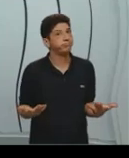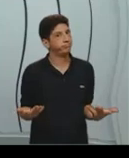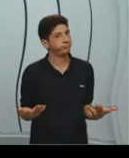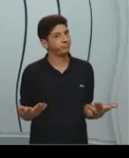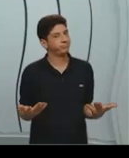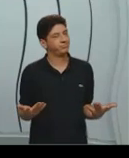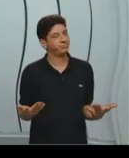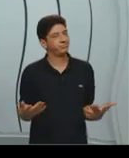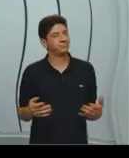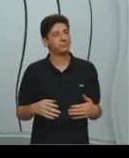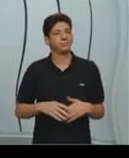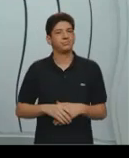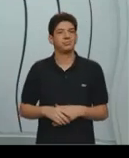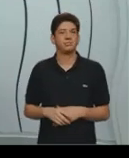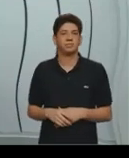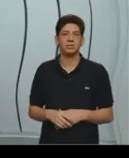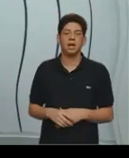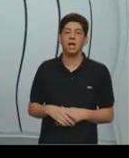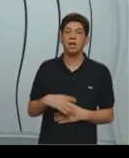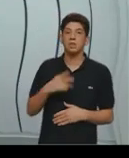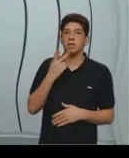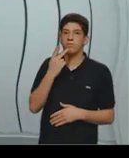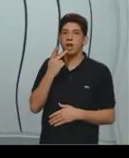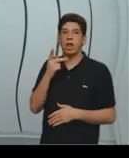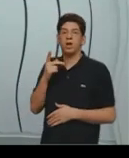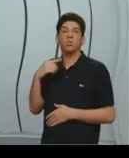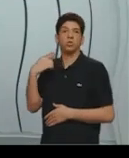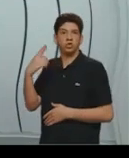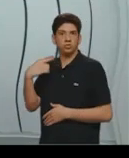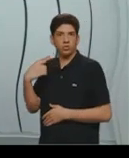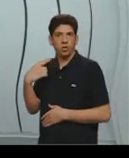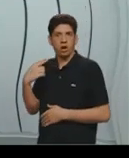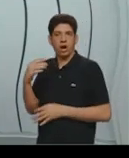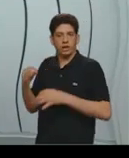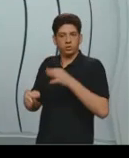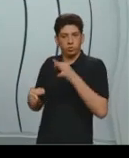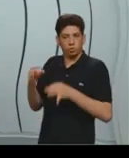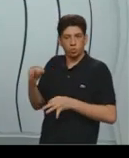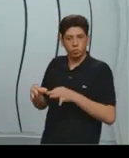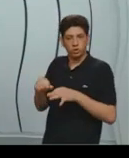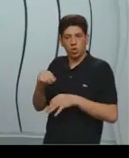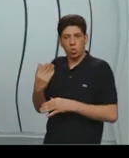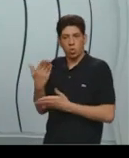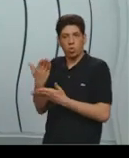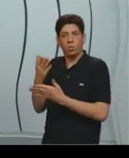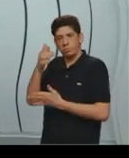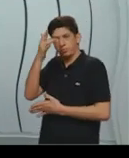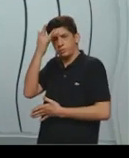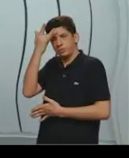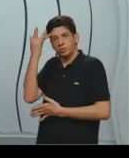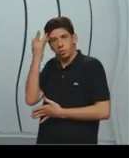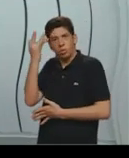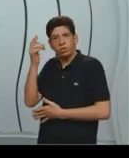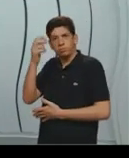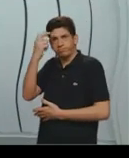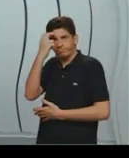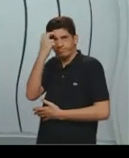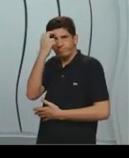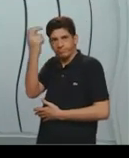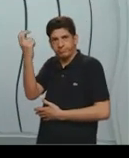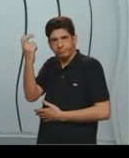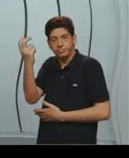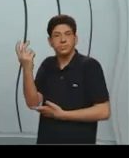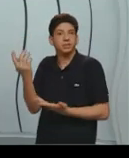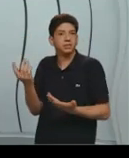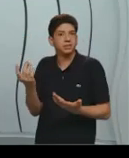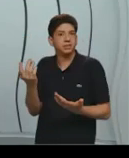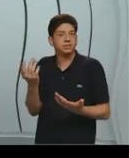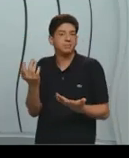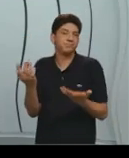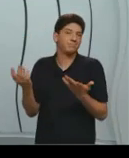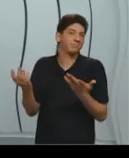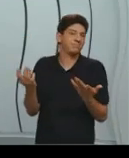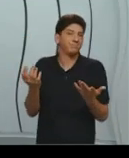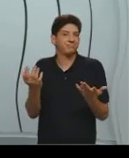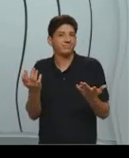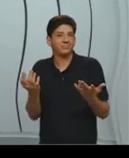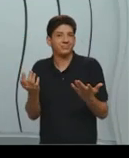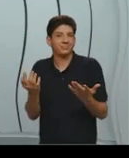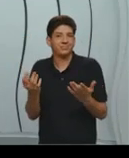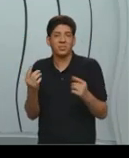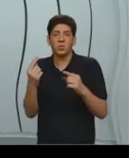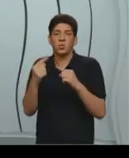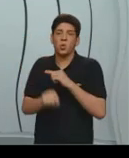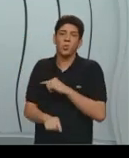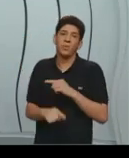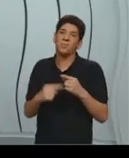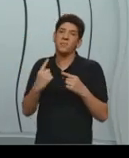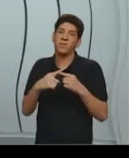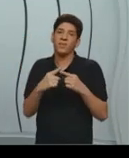geralmente as pessoas falam, você está falando com o advogado e juiz, ou uma pessoa que estudou um pouco mais. Isso é um contrassenso porque dentro do Estado Democrático de Direito,